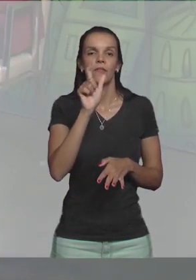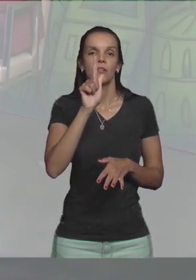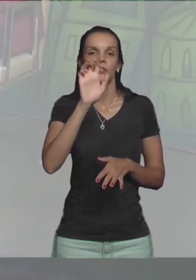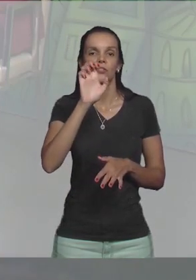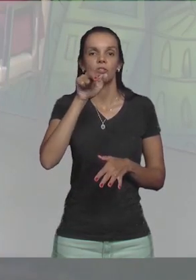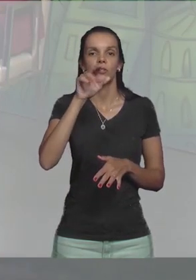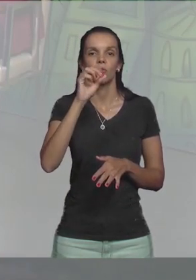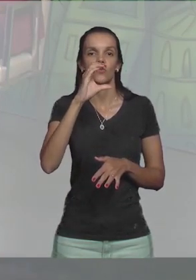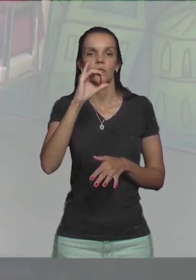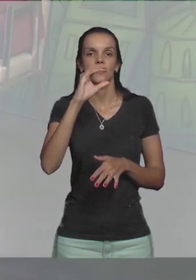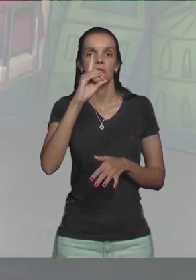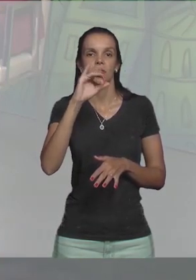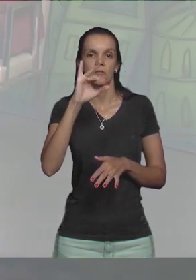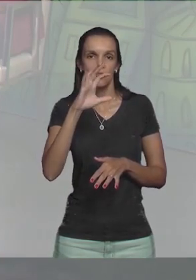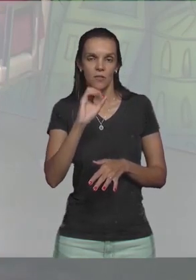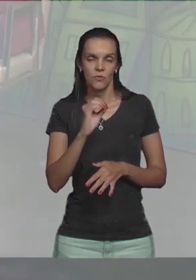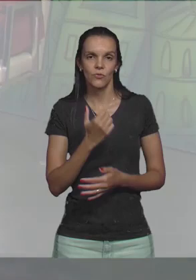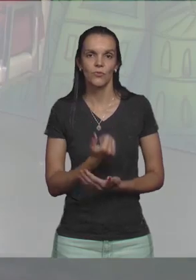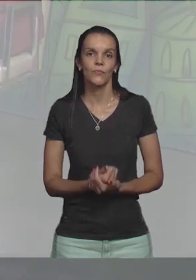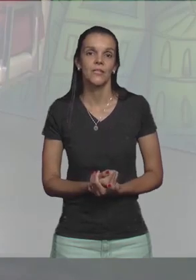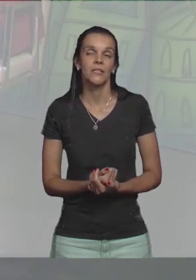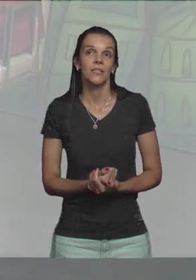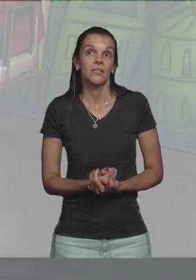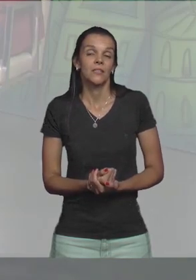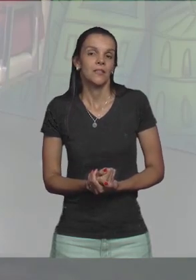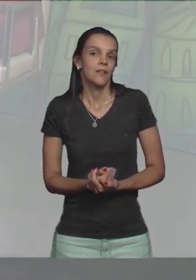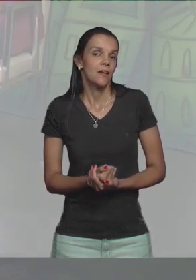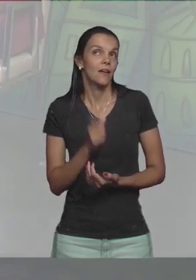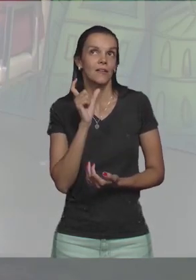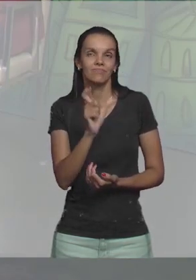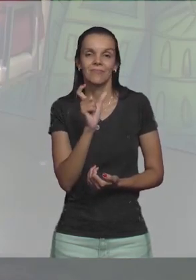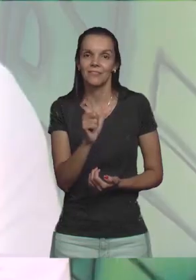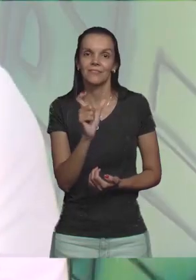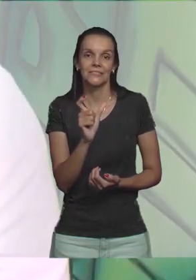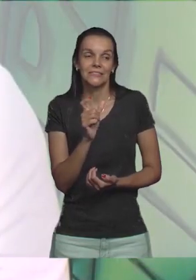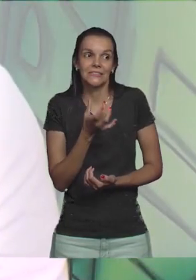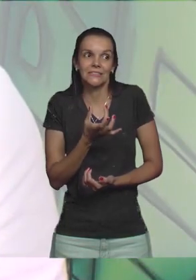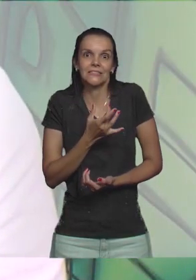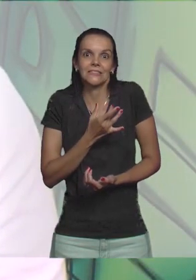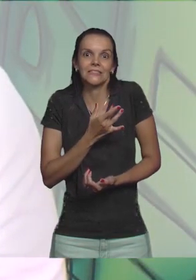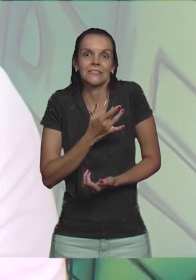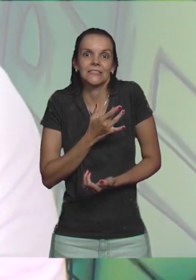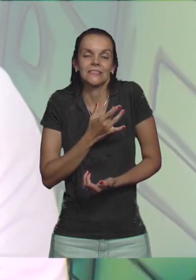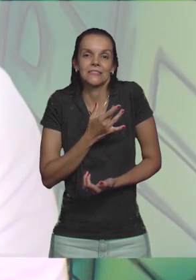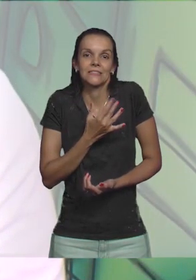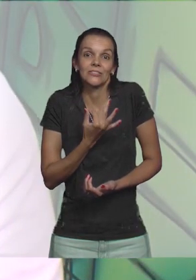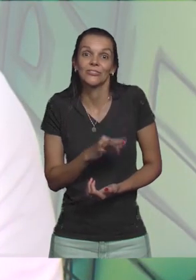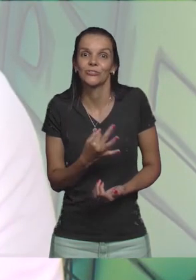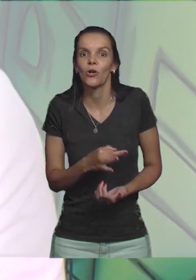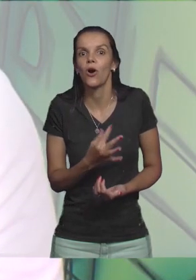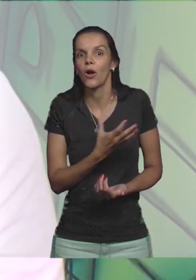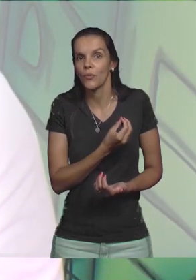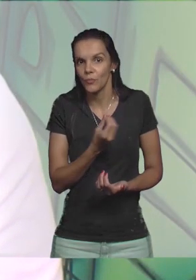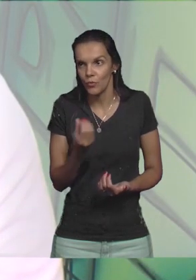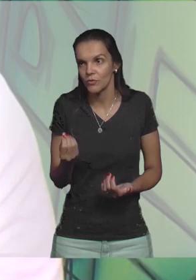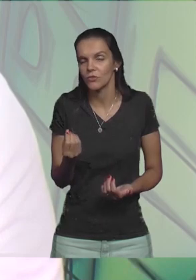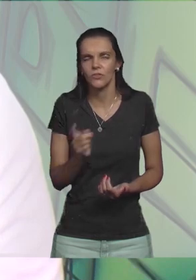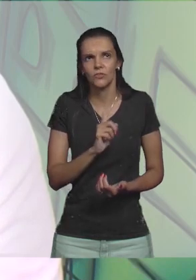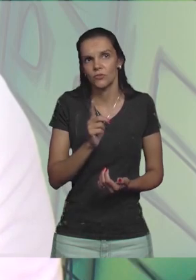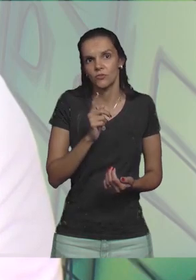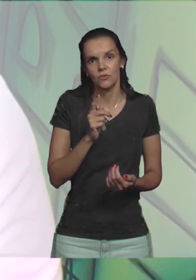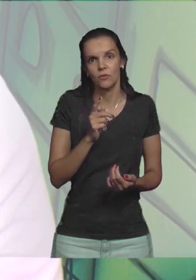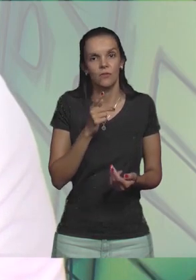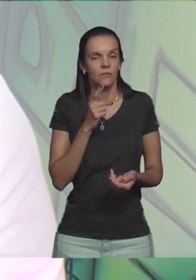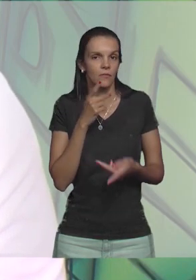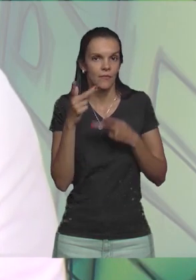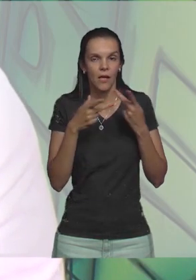genocídio, é um tema que nos dói muito, né? E claro, a gente não faz não cabe fazer o recorte de gênero